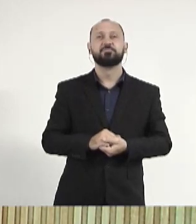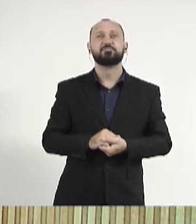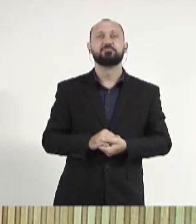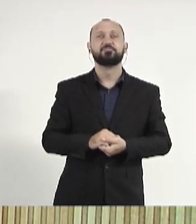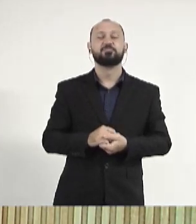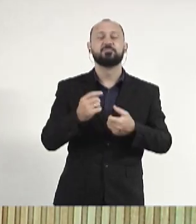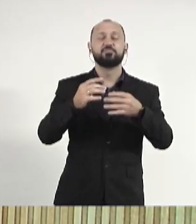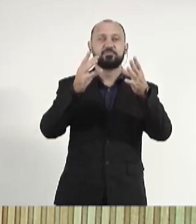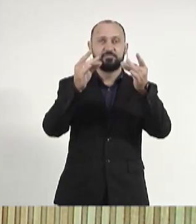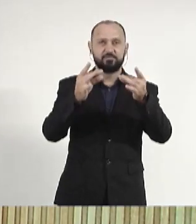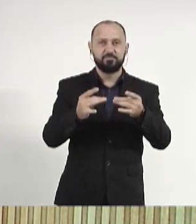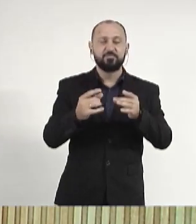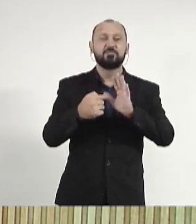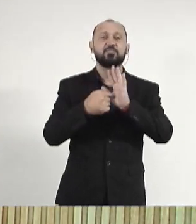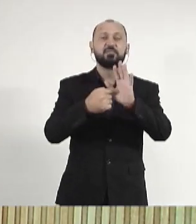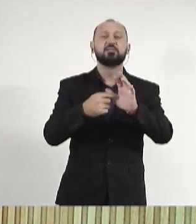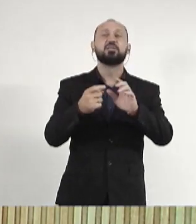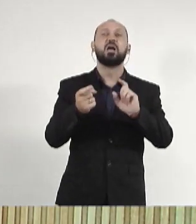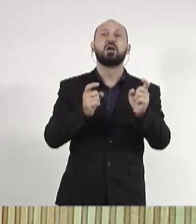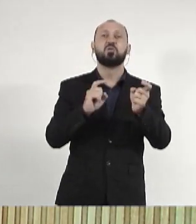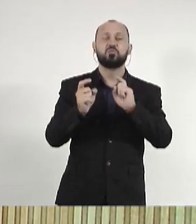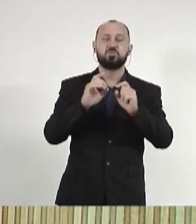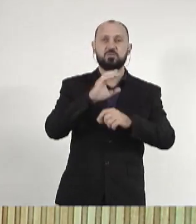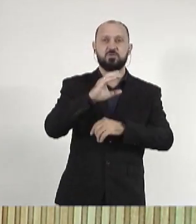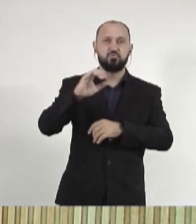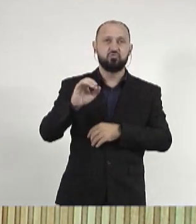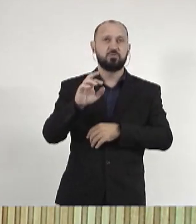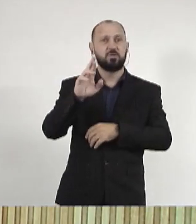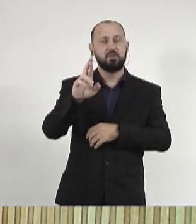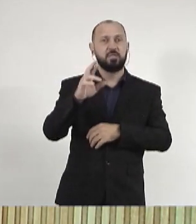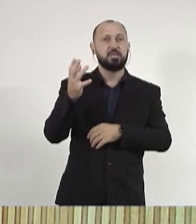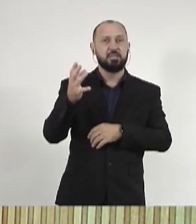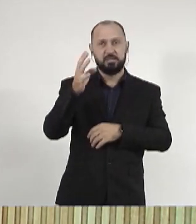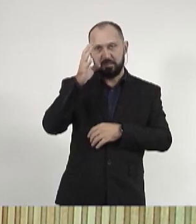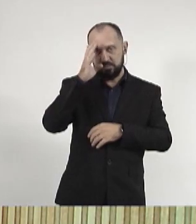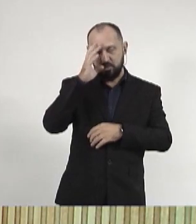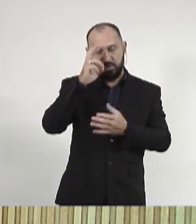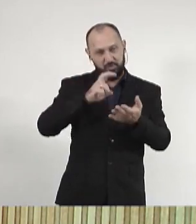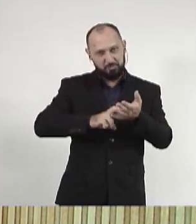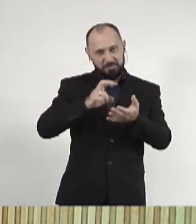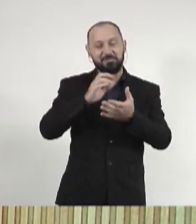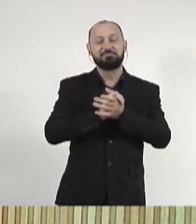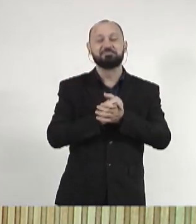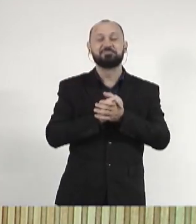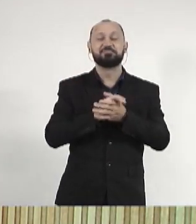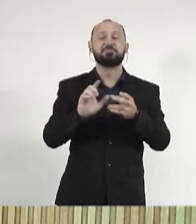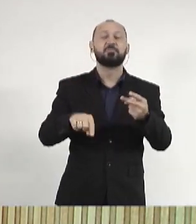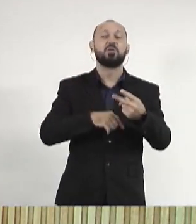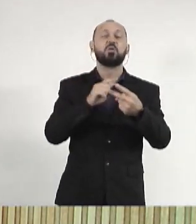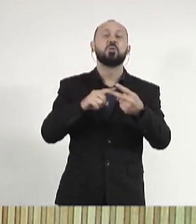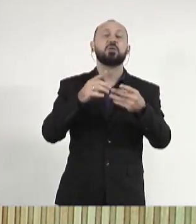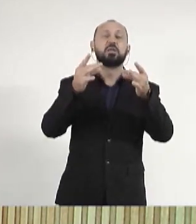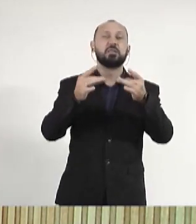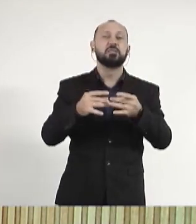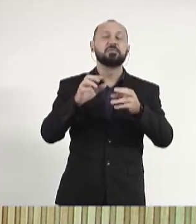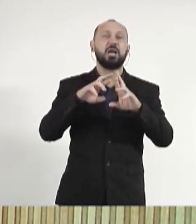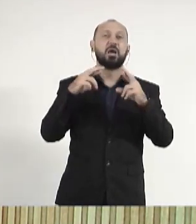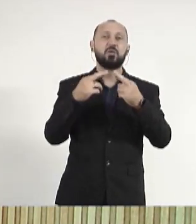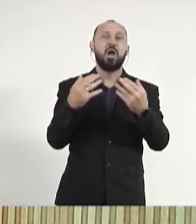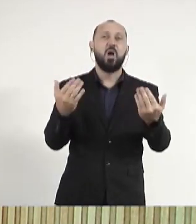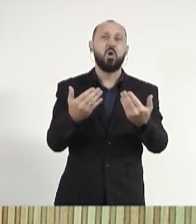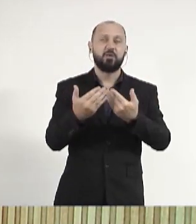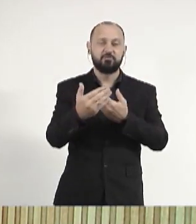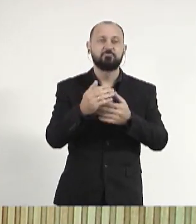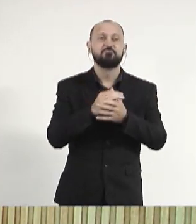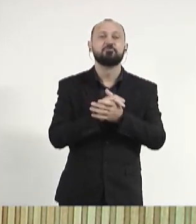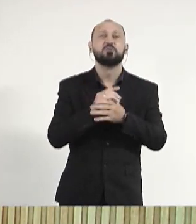E esses foram os detalhes, então, da reunião da CCJR nessa manhã de quarta-feira. Agora nós vamos passar para os detalhes da sessão plenária,